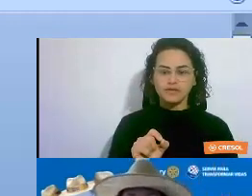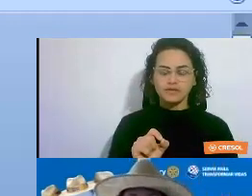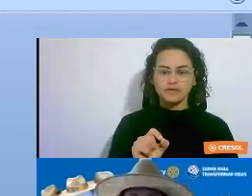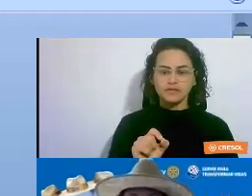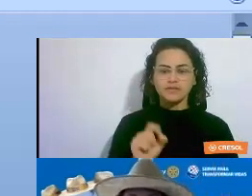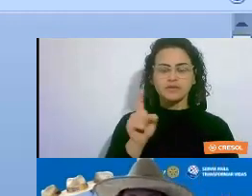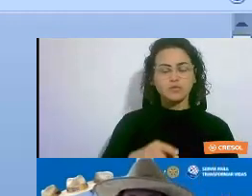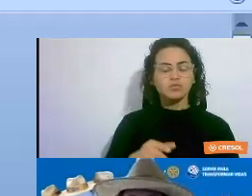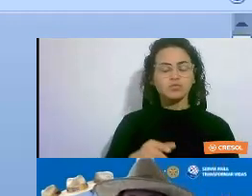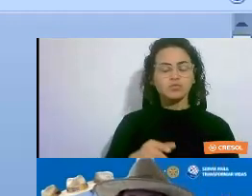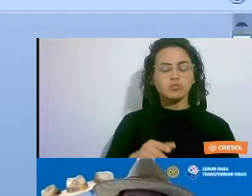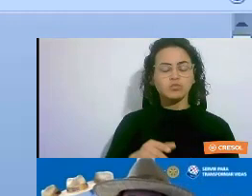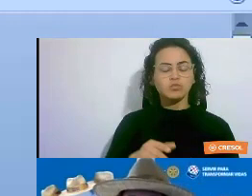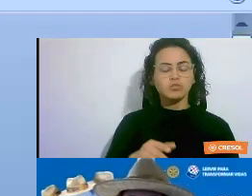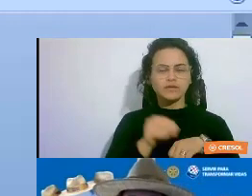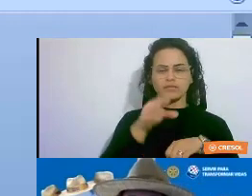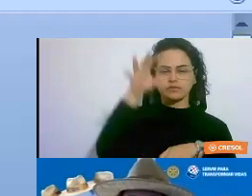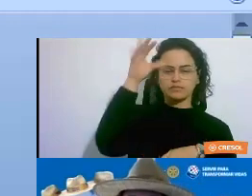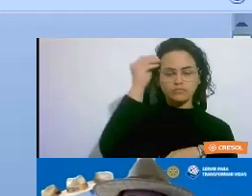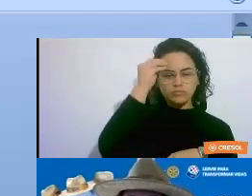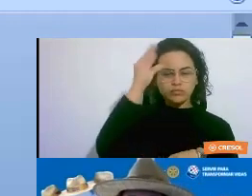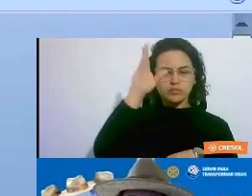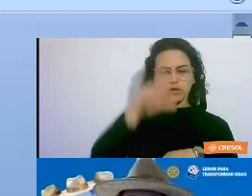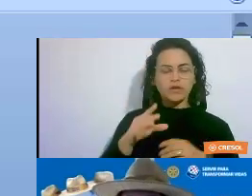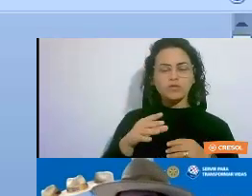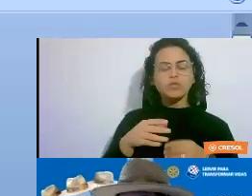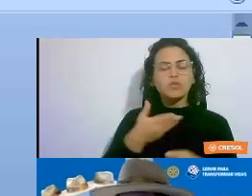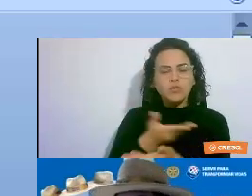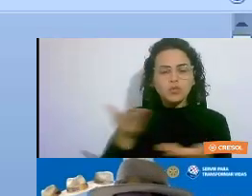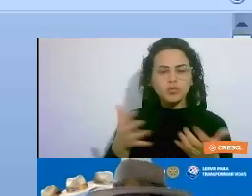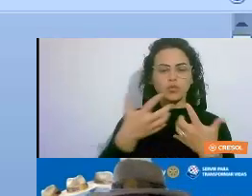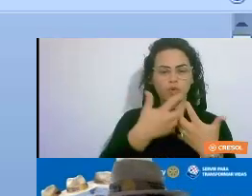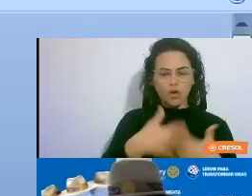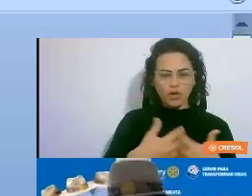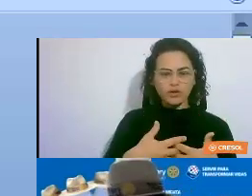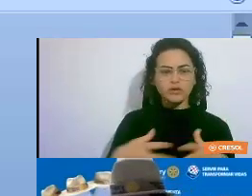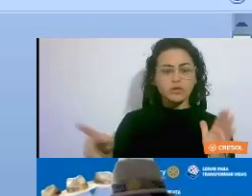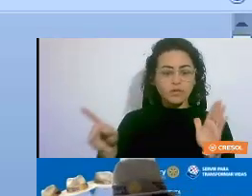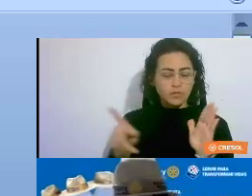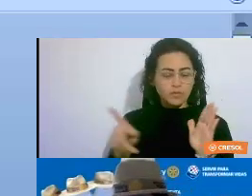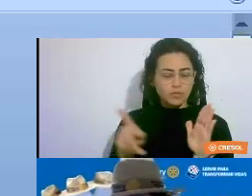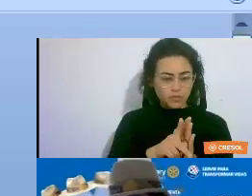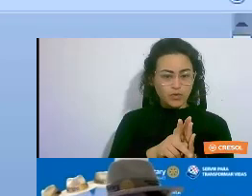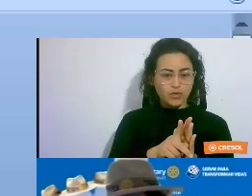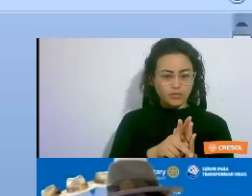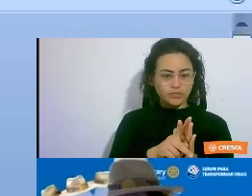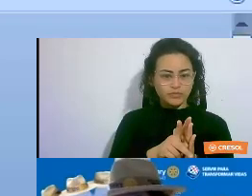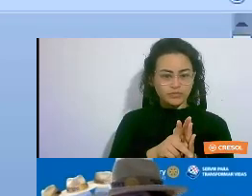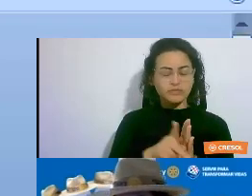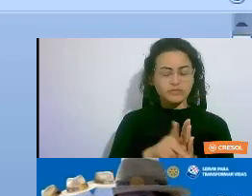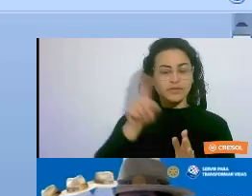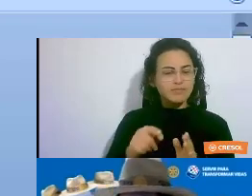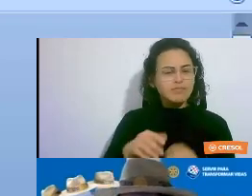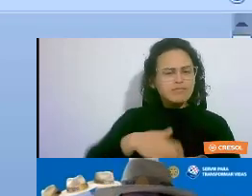conhecimento a todos os Rotary Clubs do nosso distrito, que é o maior da América do Sul. Tá?